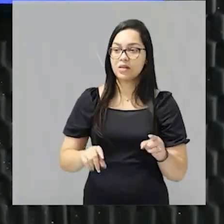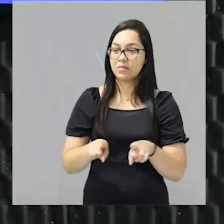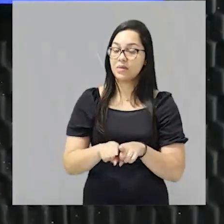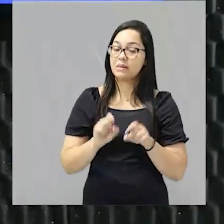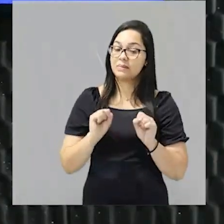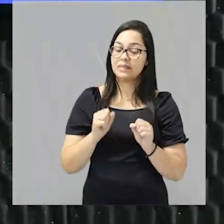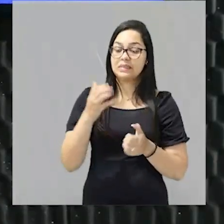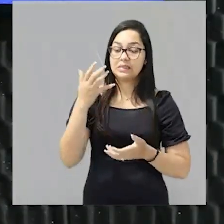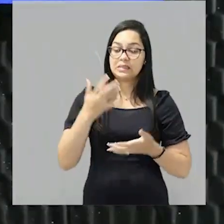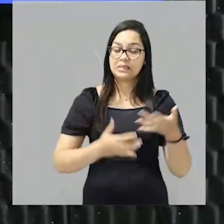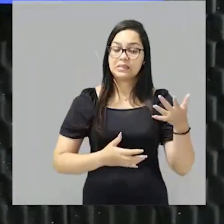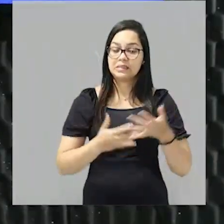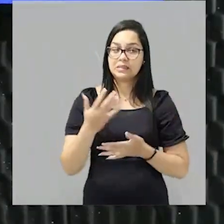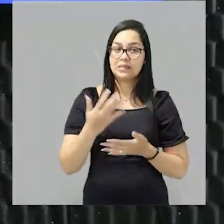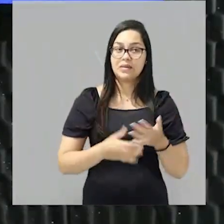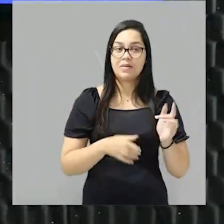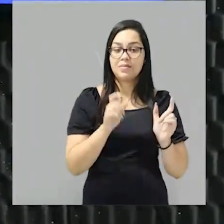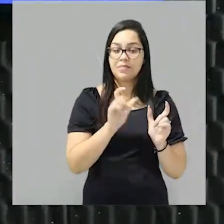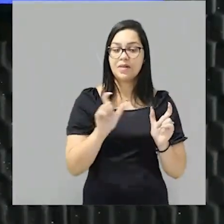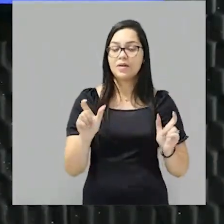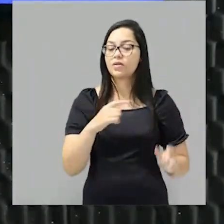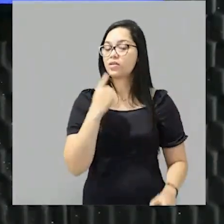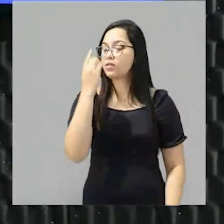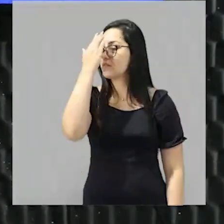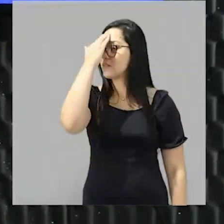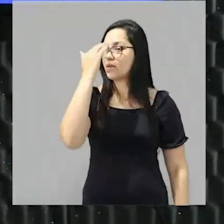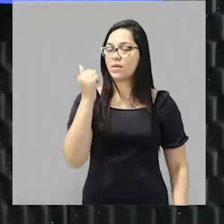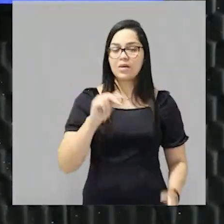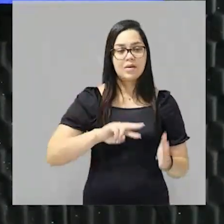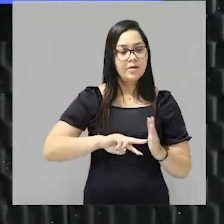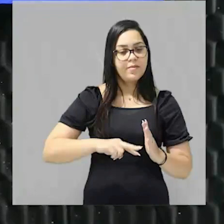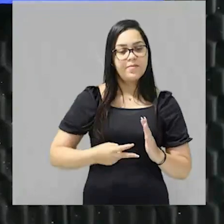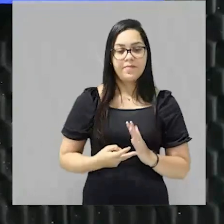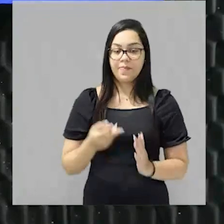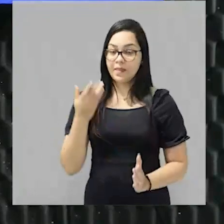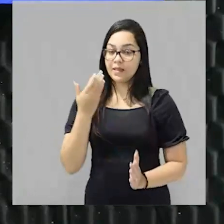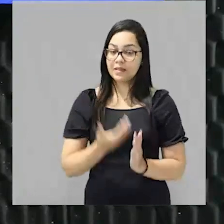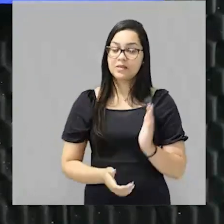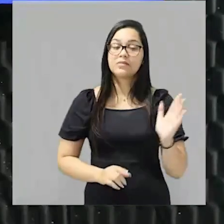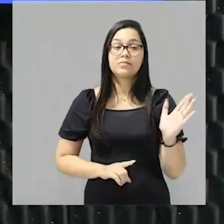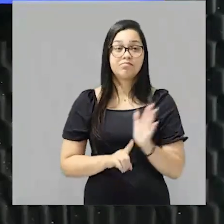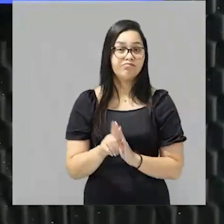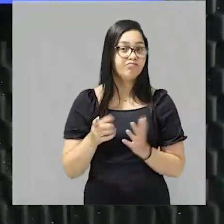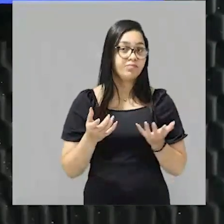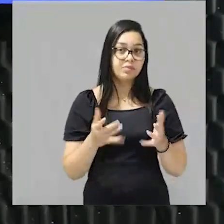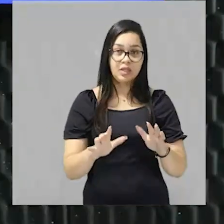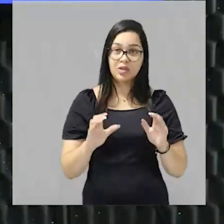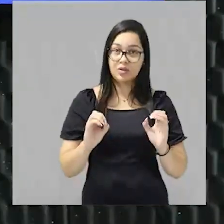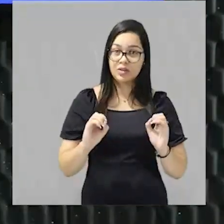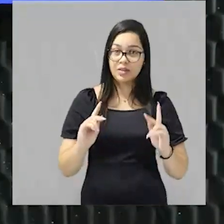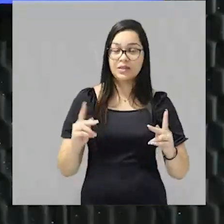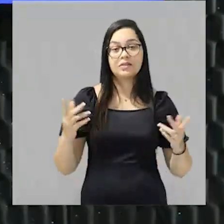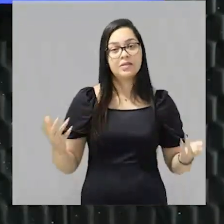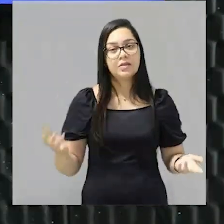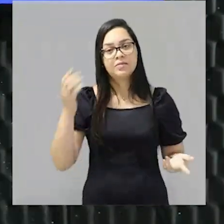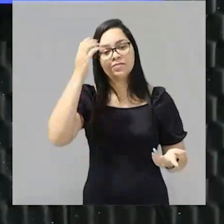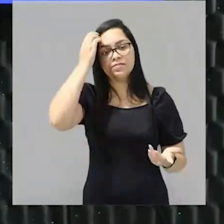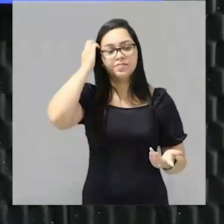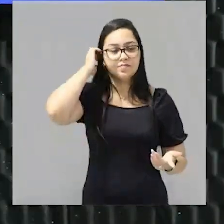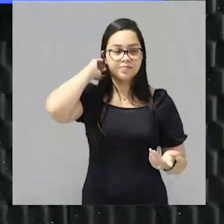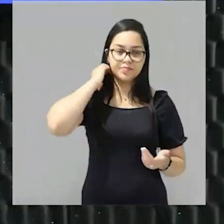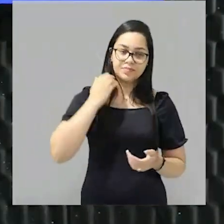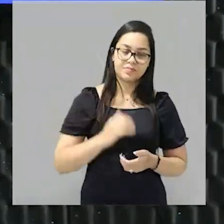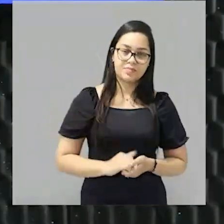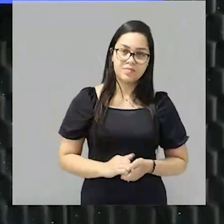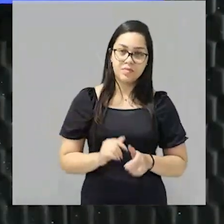enrolar, encontrar com palavras que nós não sabemos o significado e aí perder uma questão, e isso ninguém quer, não é assim? Então, a sinonímia,